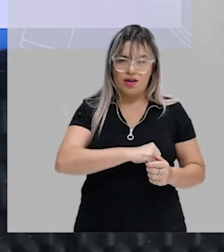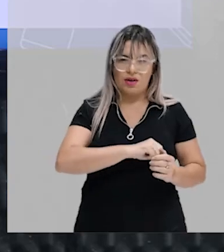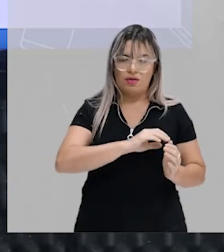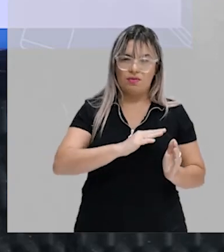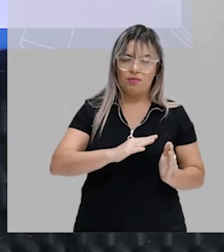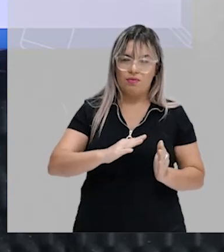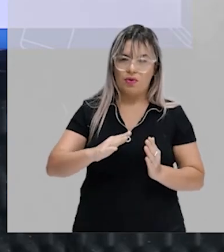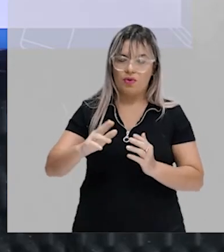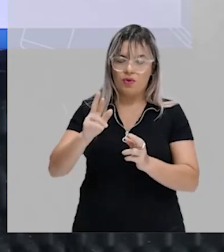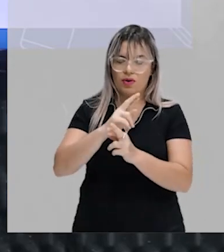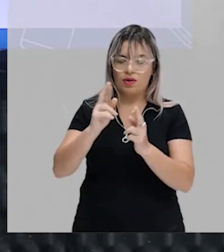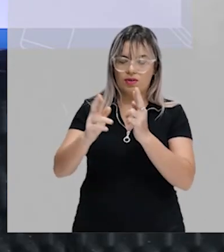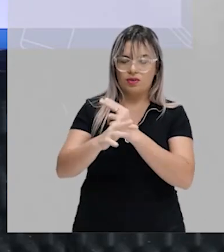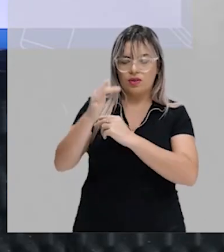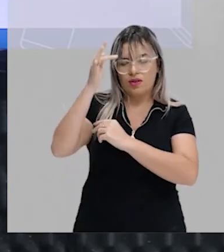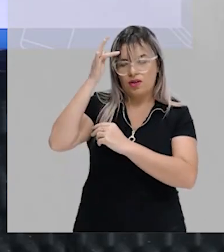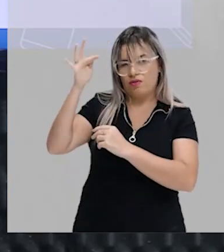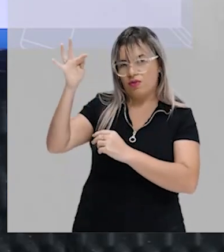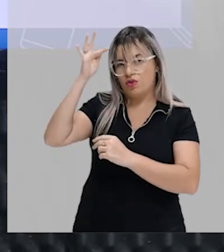forma bem